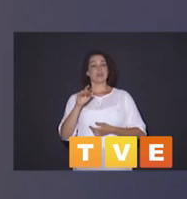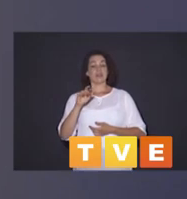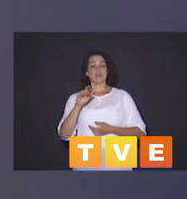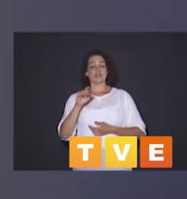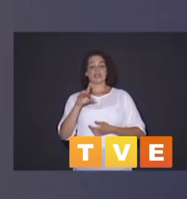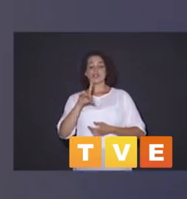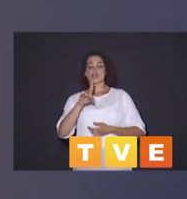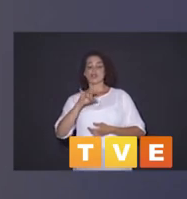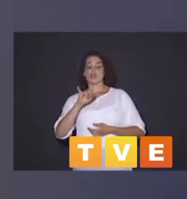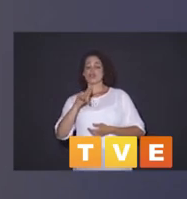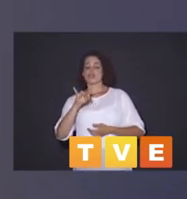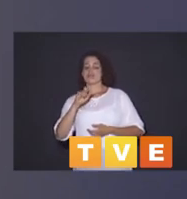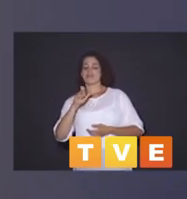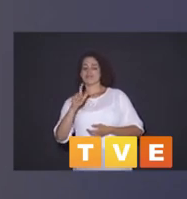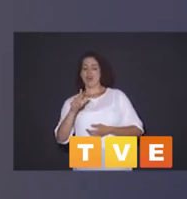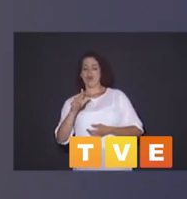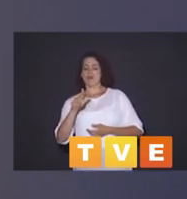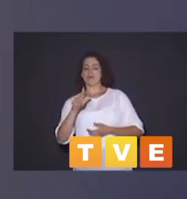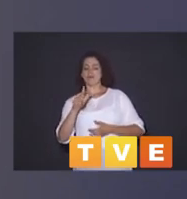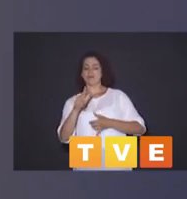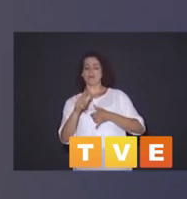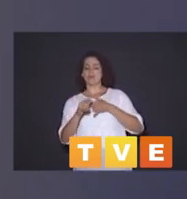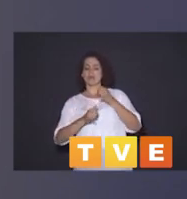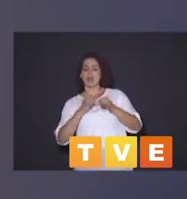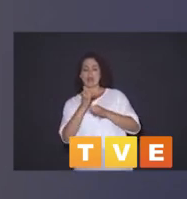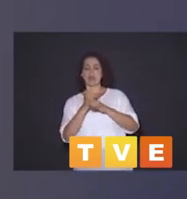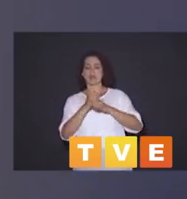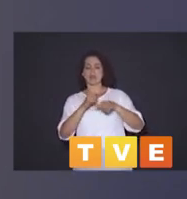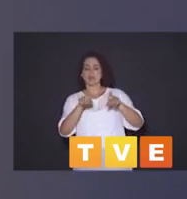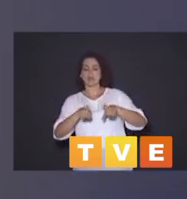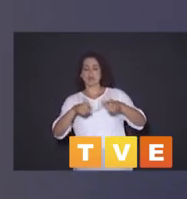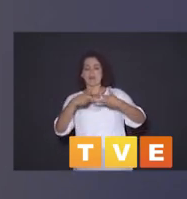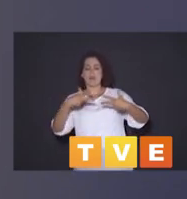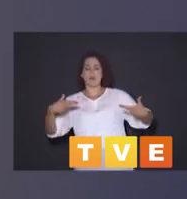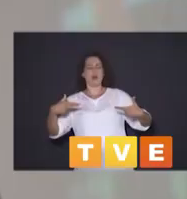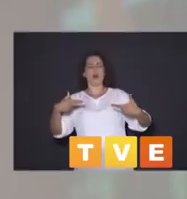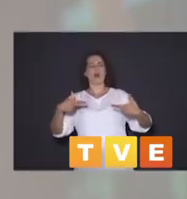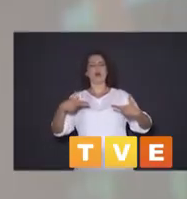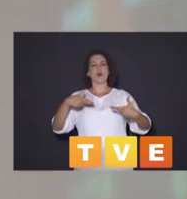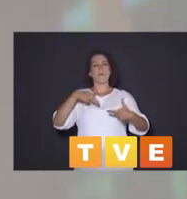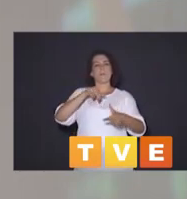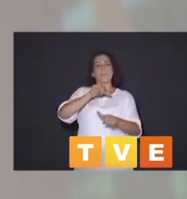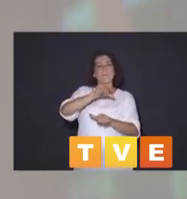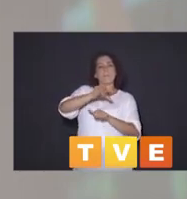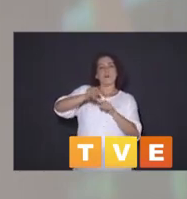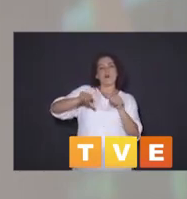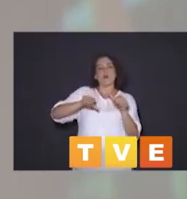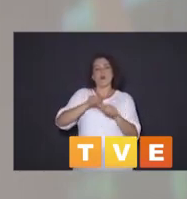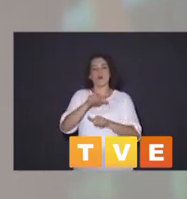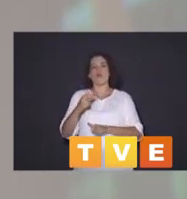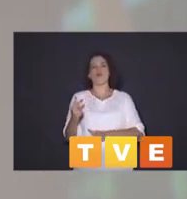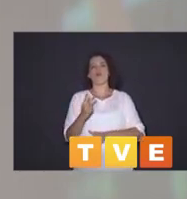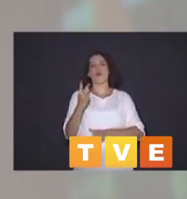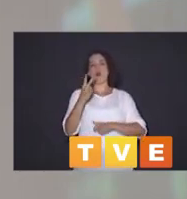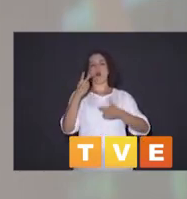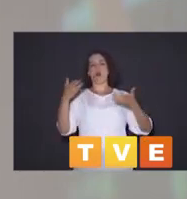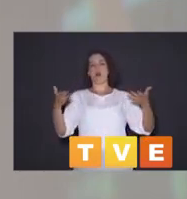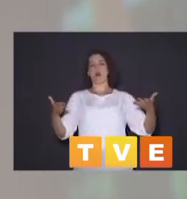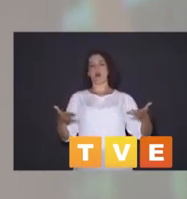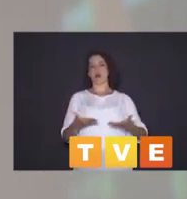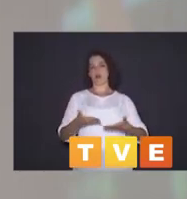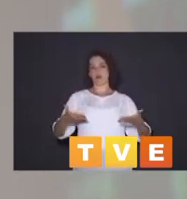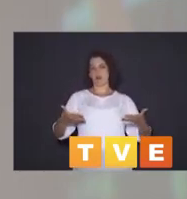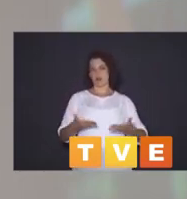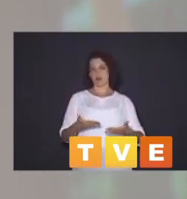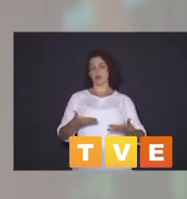digital ela mexe radicalmente com alguns valores do contemporâneo que são muito grave muito